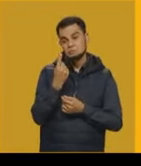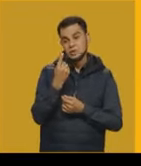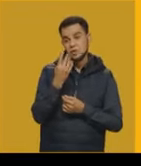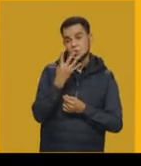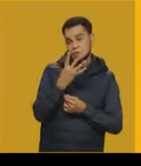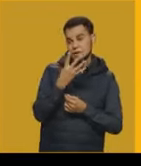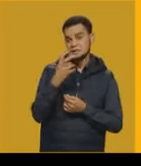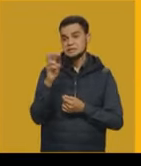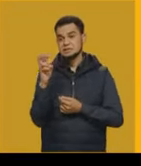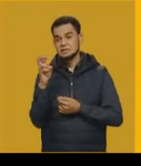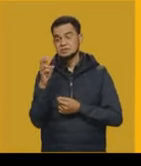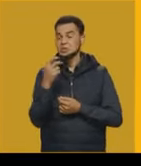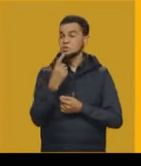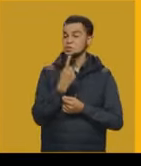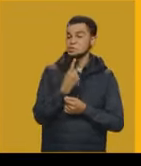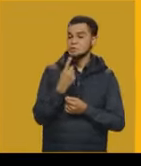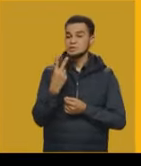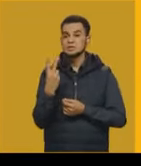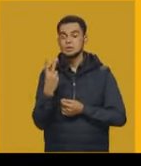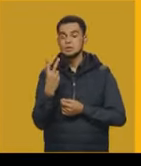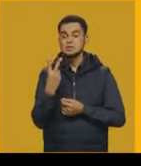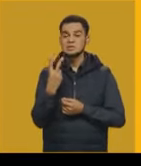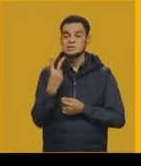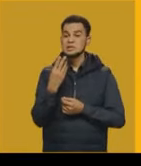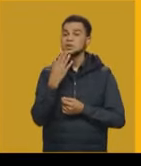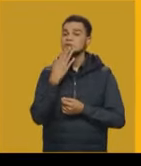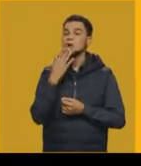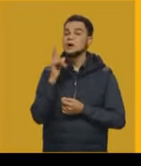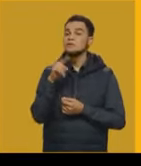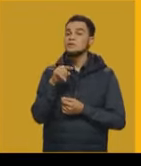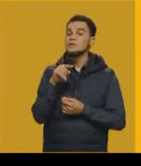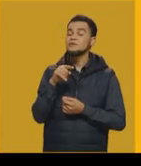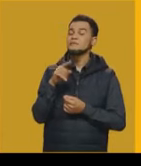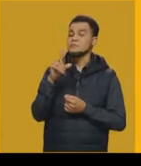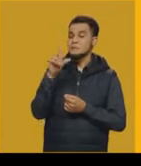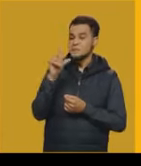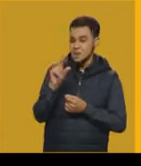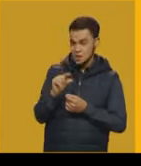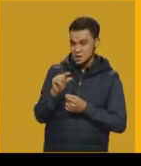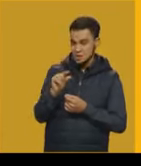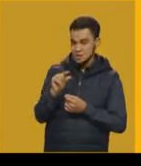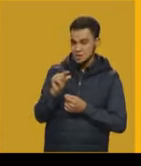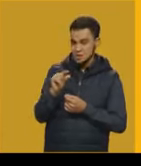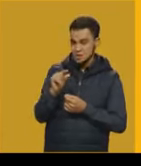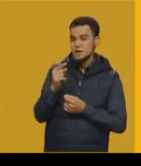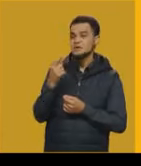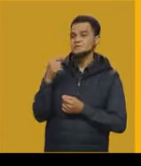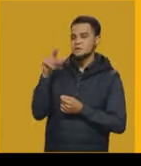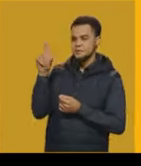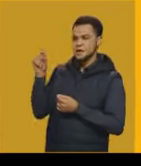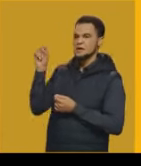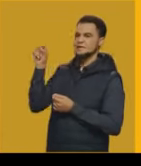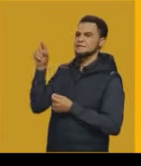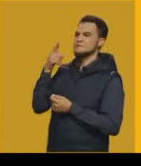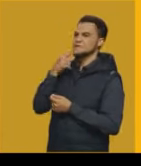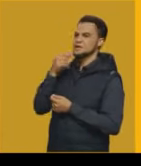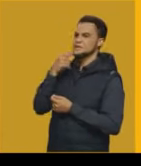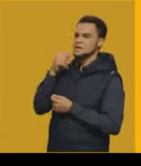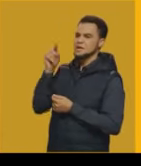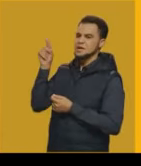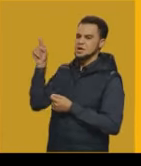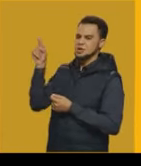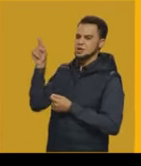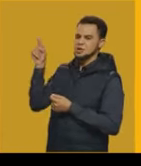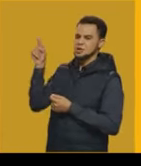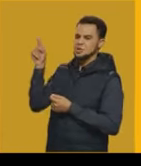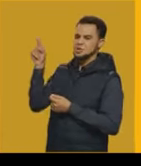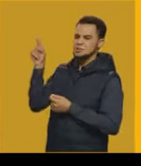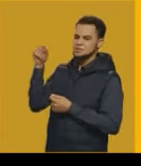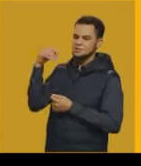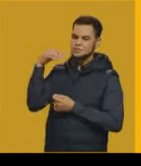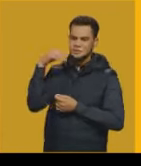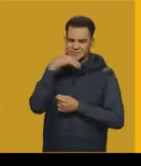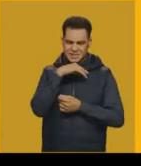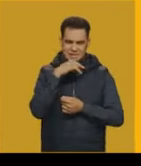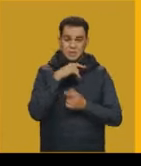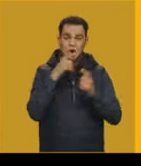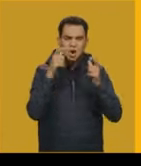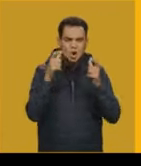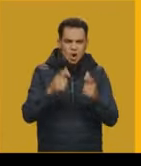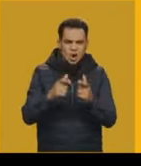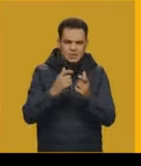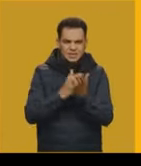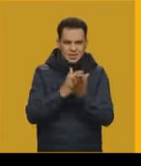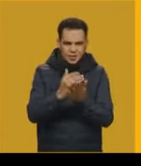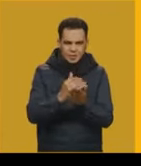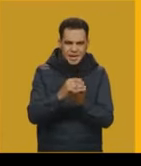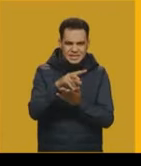menor? 1 e 2. Logo, nós vamos ficar com a numeração de vermelho. Então, observe que nem sempre vai ser a